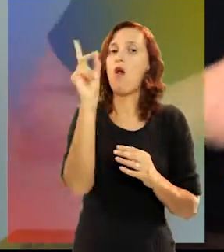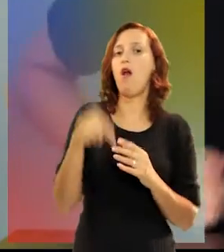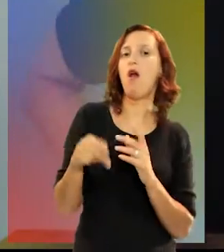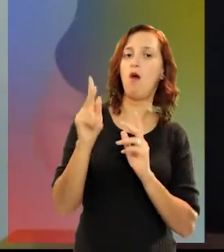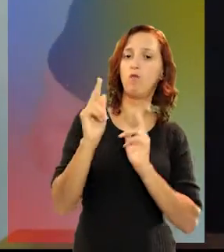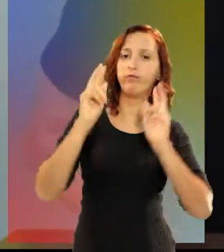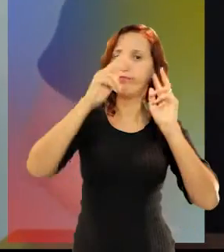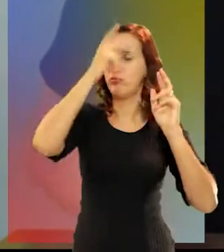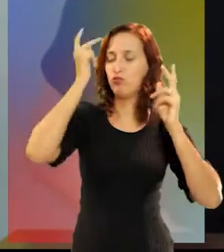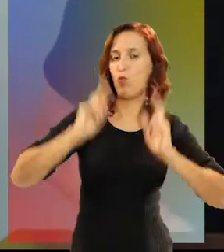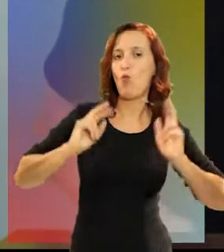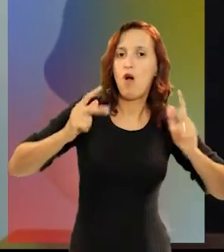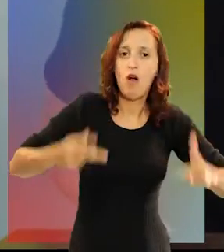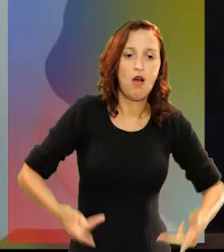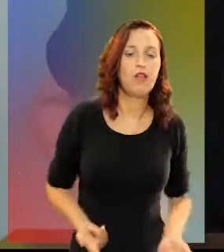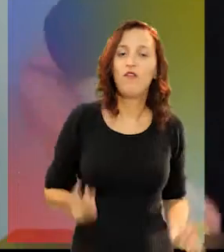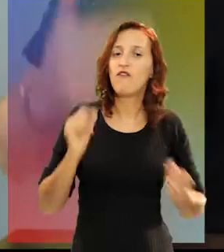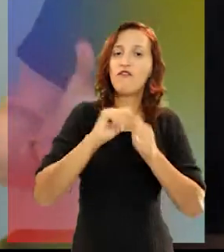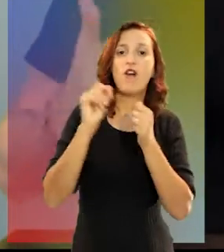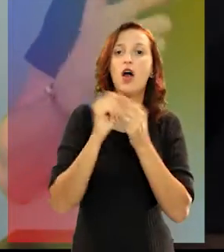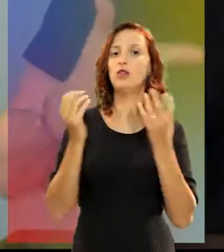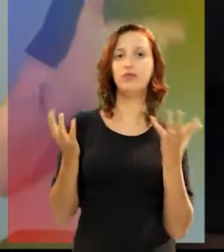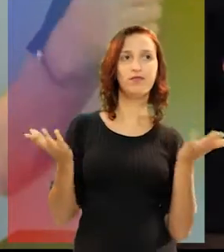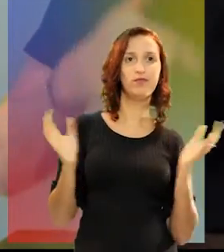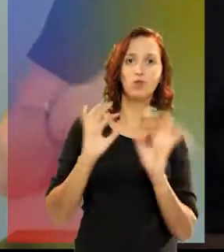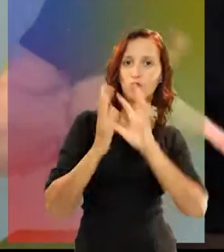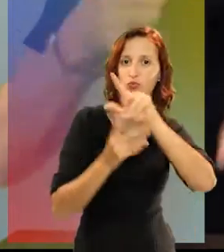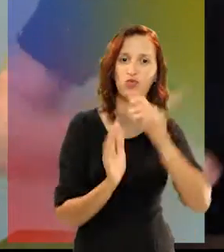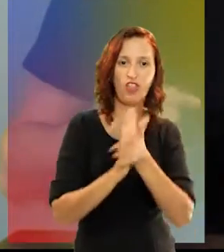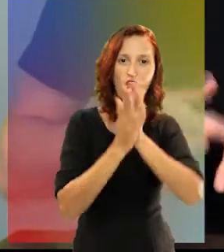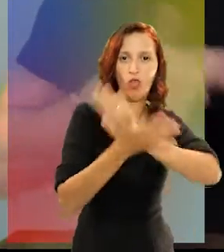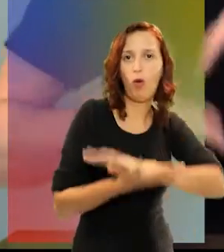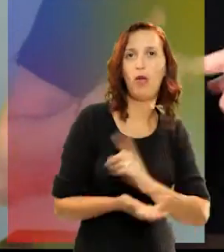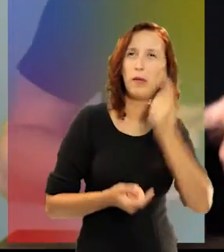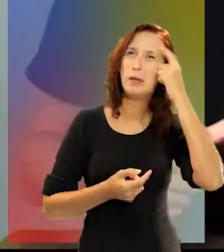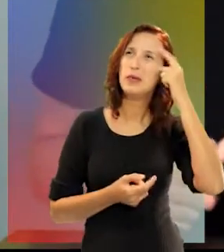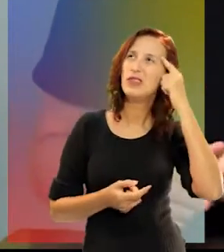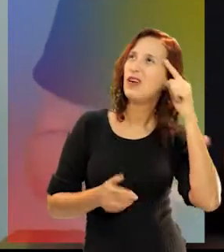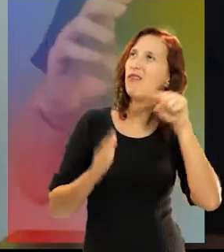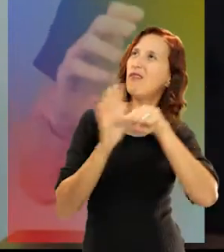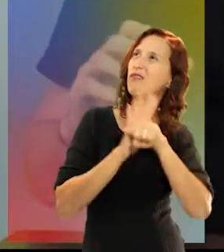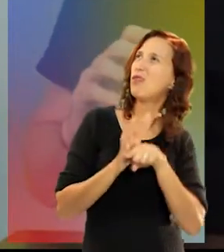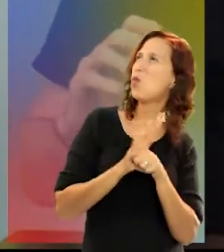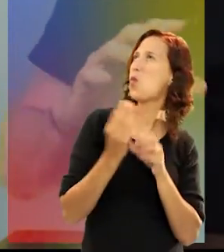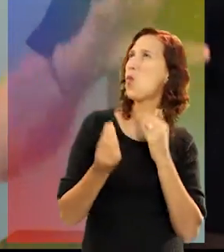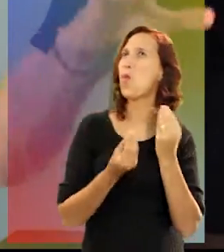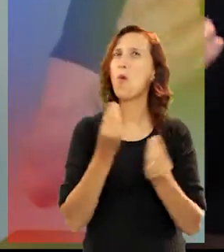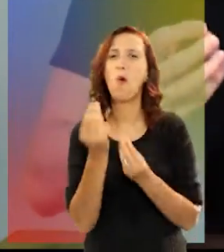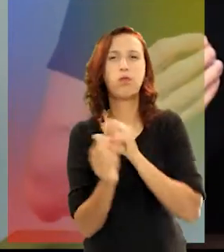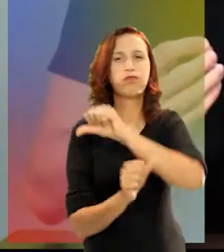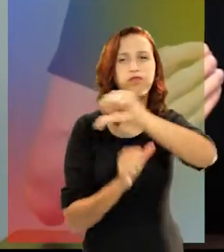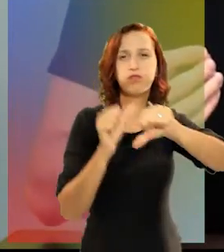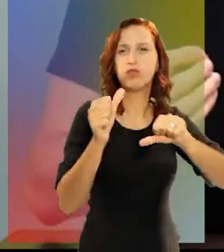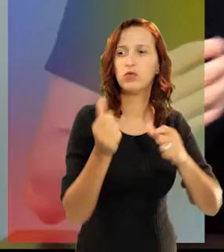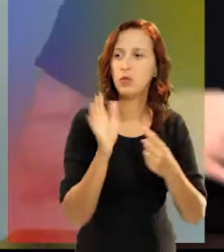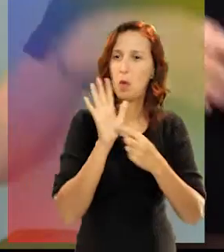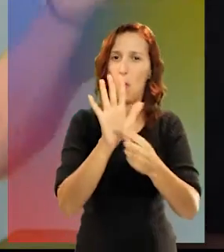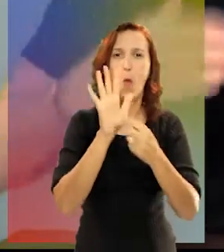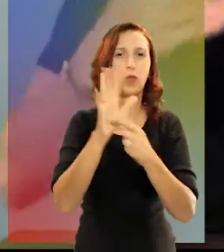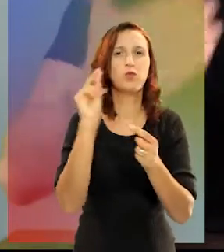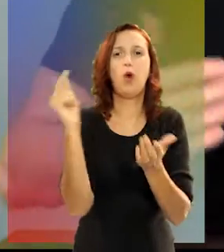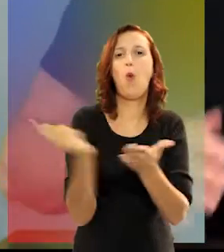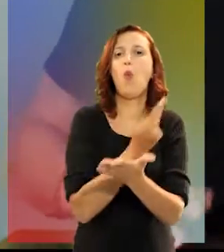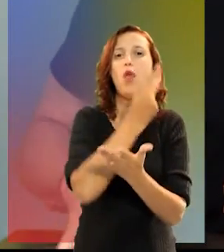importante é que os filmes de ficção científica sempre também servem para fazer um questionamento sobre a humanidade para a humanidade, né? Eles servem como reflexo da humanidade.